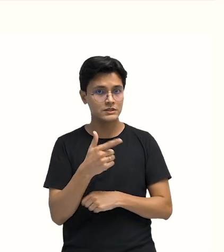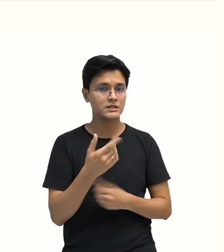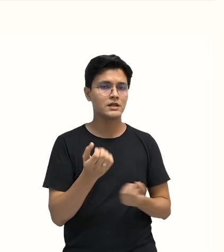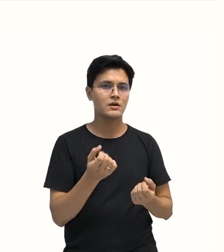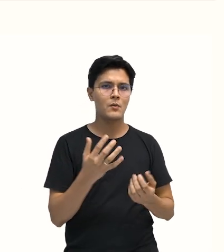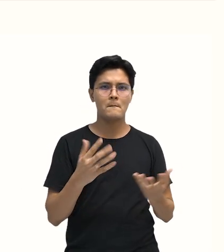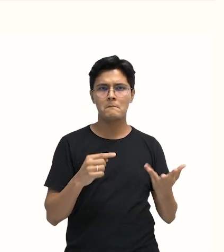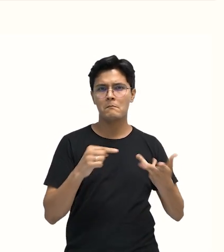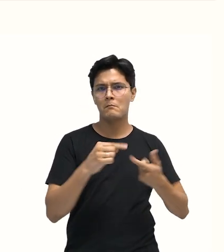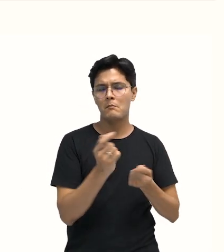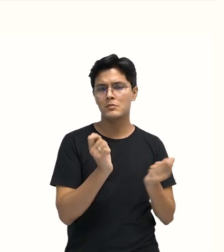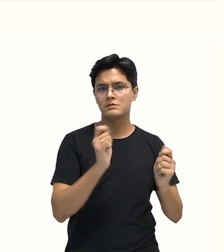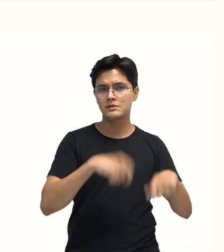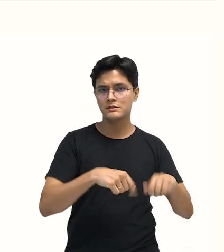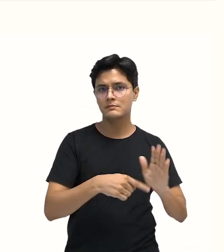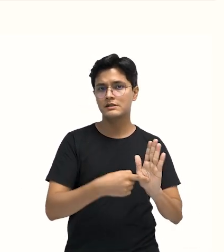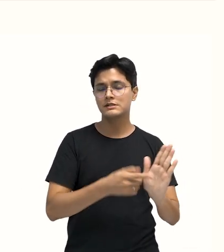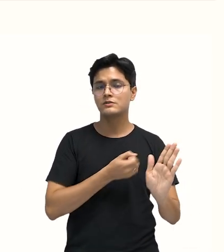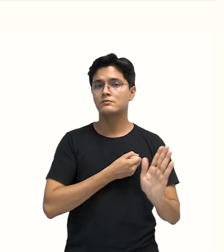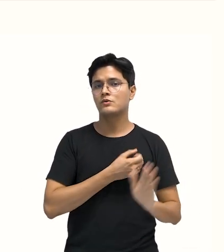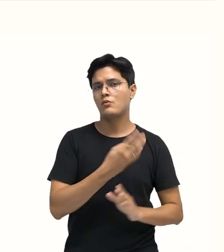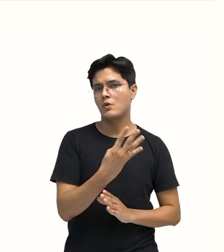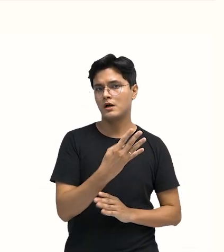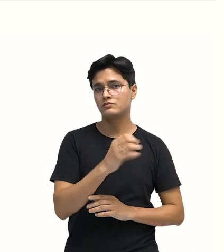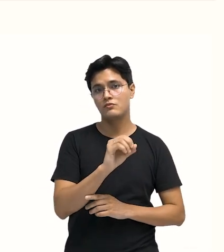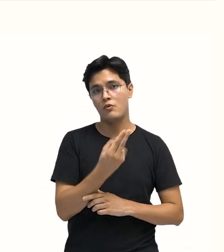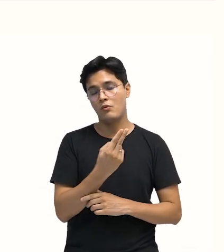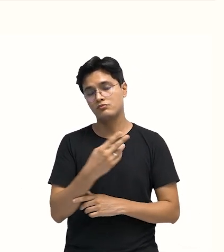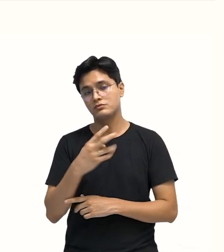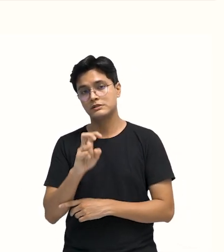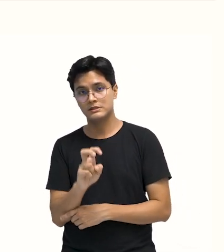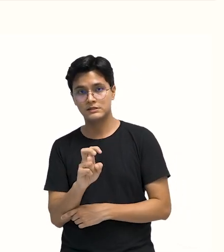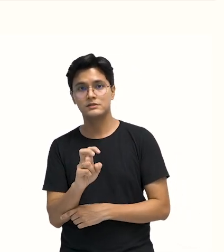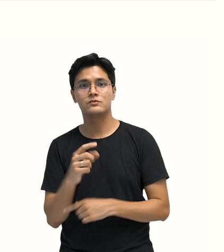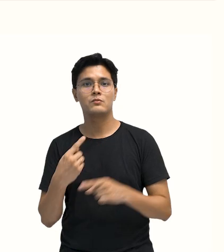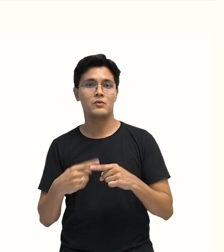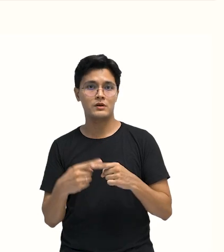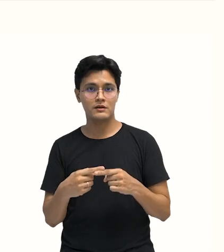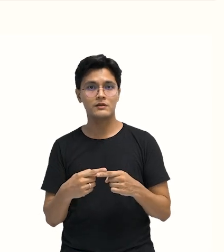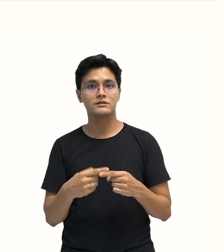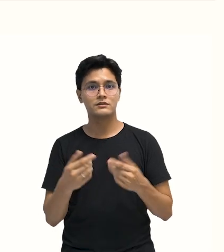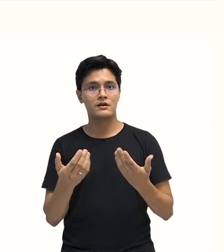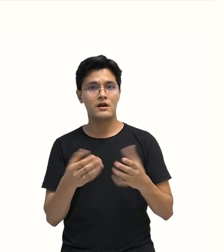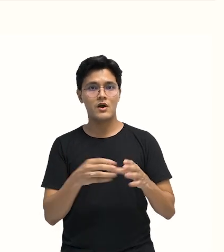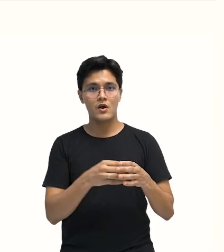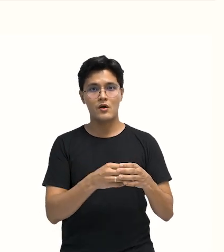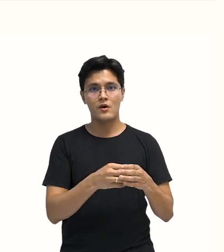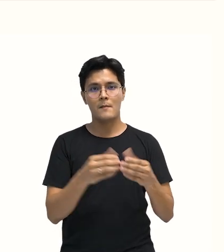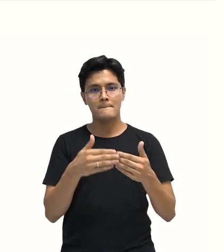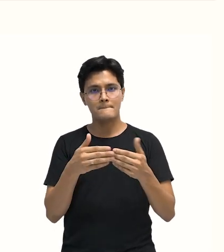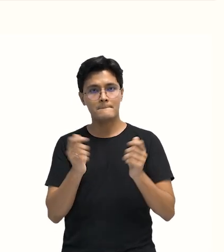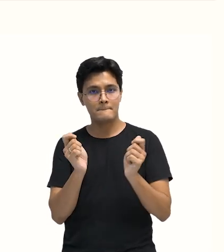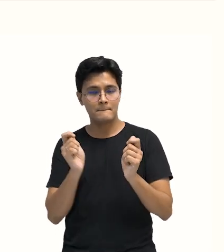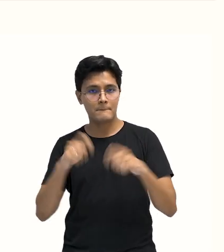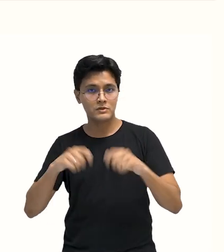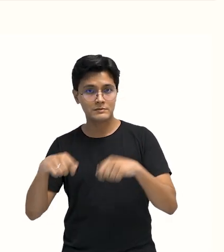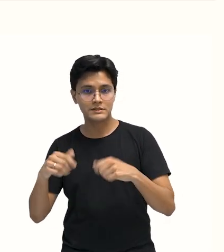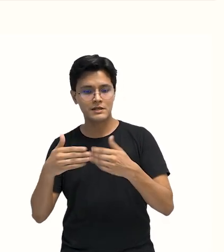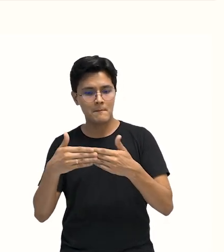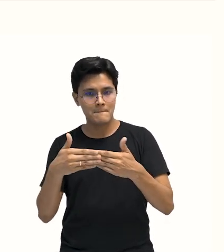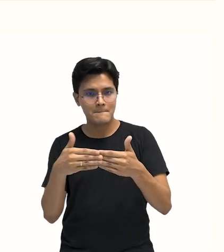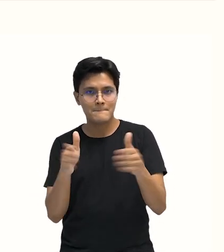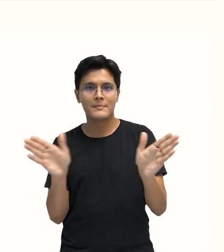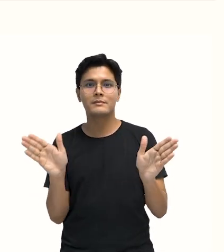exemplo, ou o número 5. Eu ampliei aqui as minhas possibilidades, logo a chance